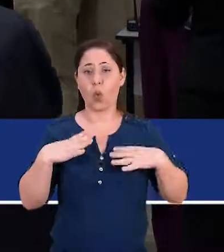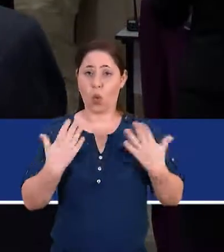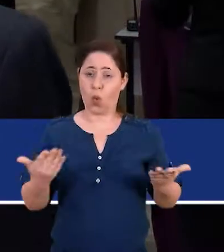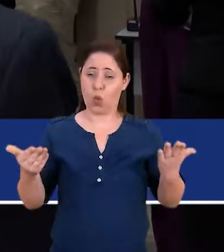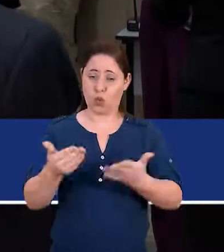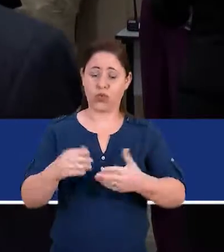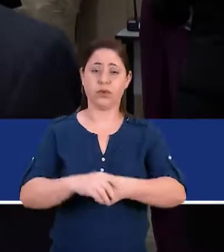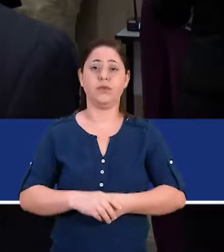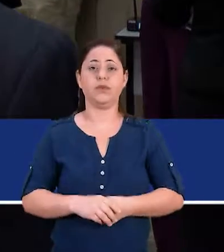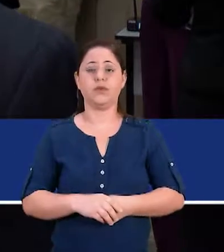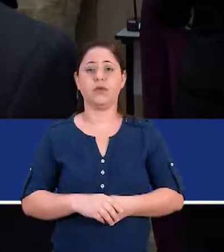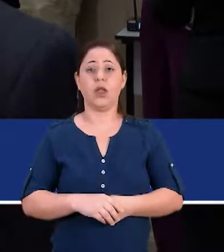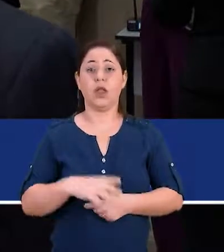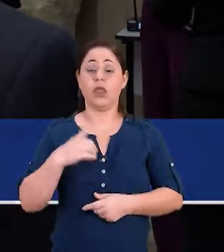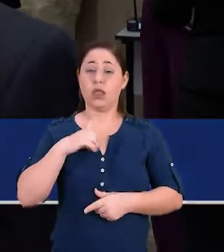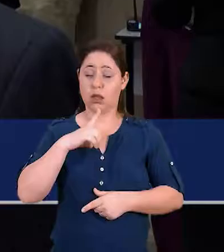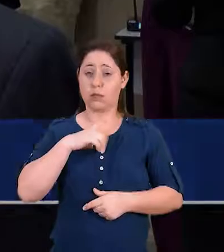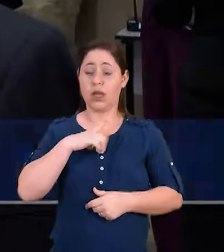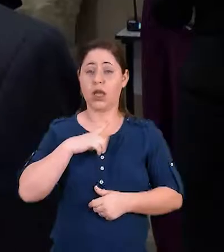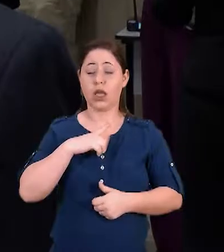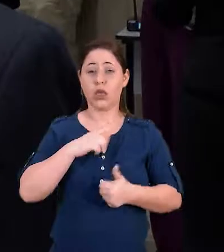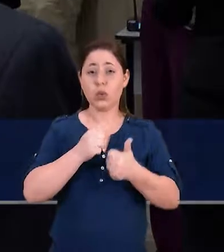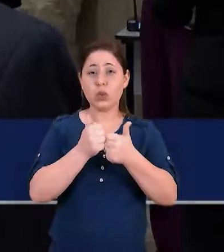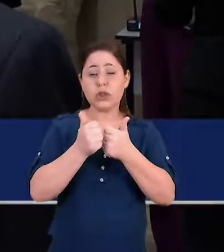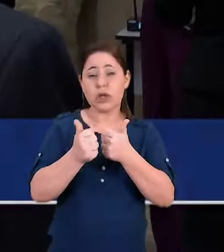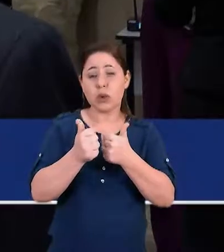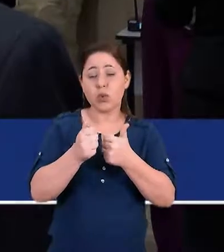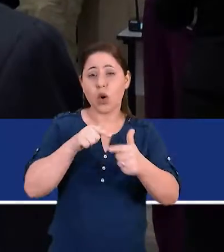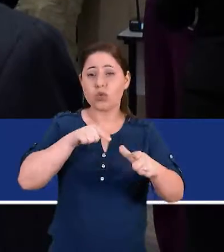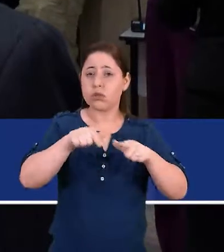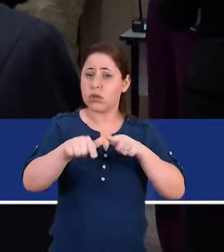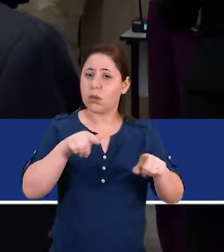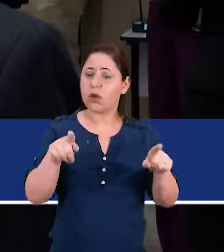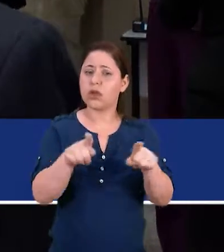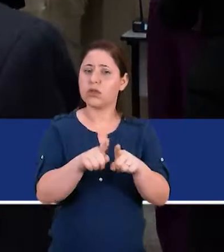está comemorando os 40 anos, e o nosso tribunal